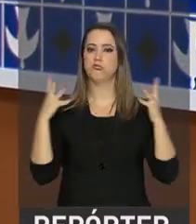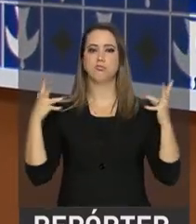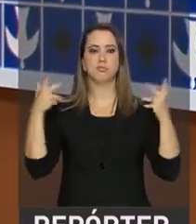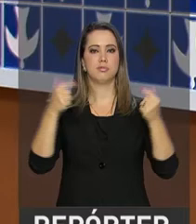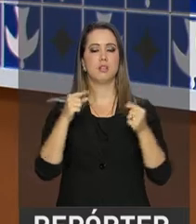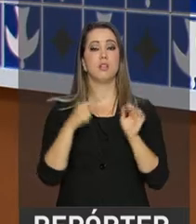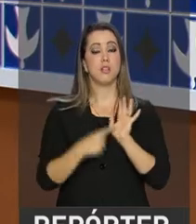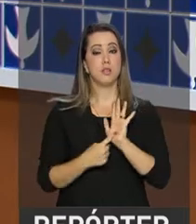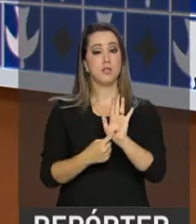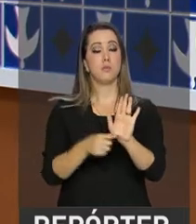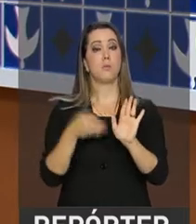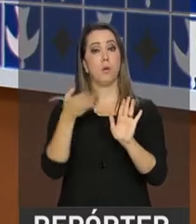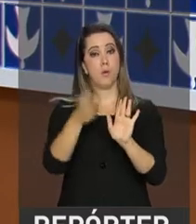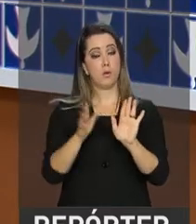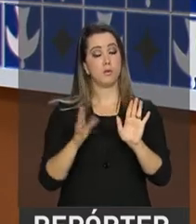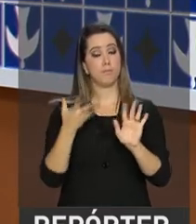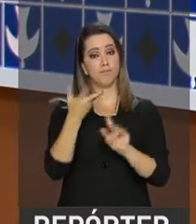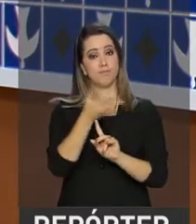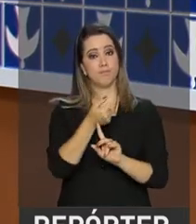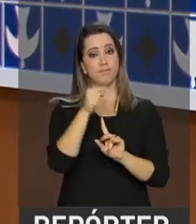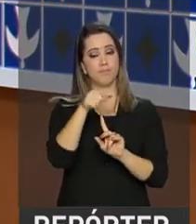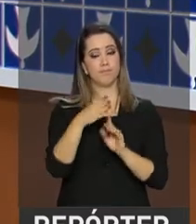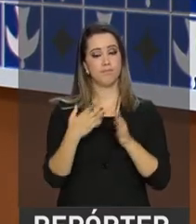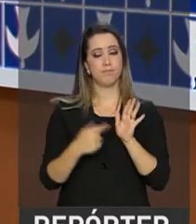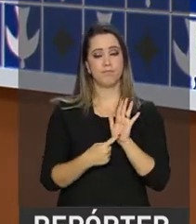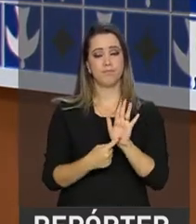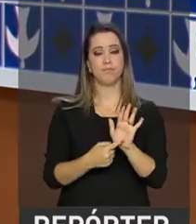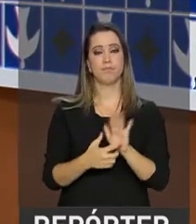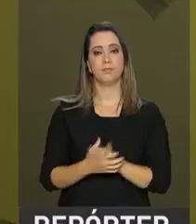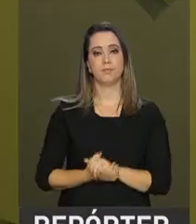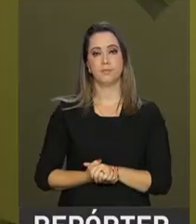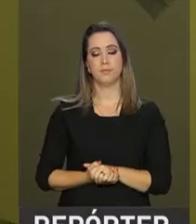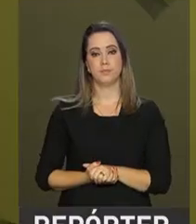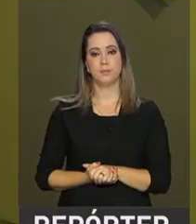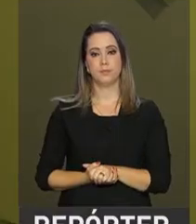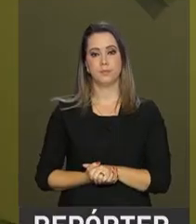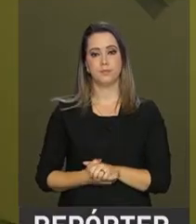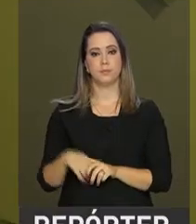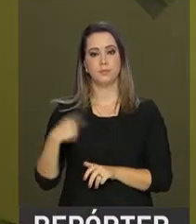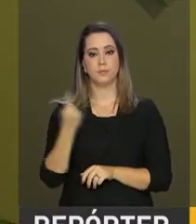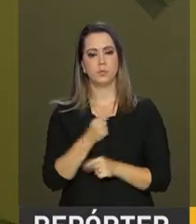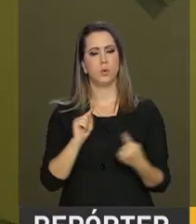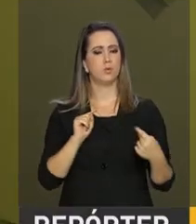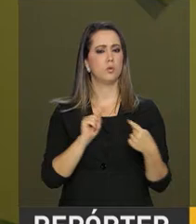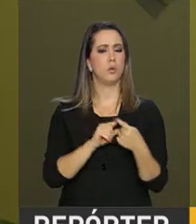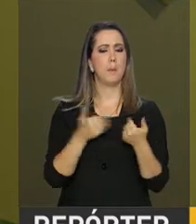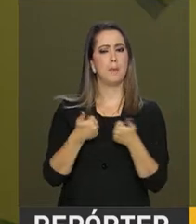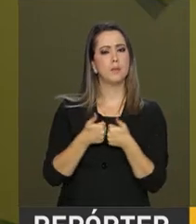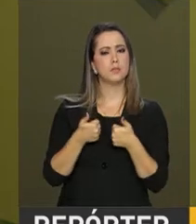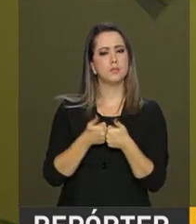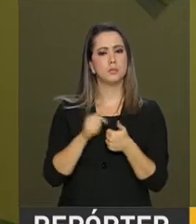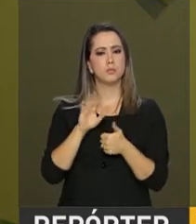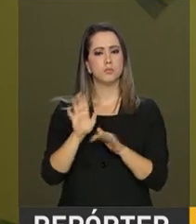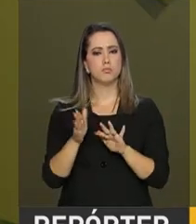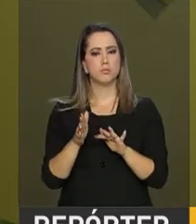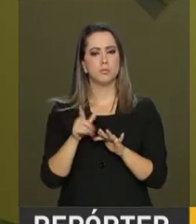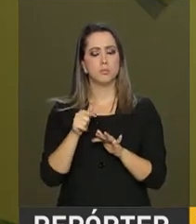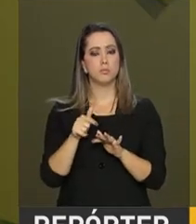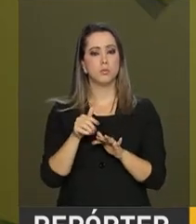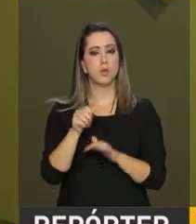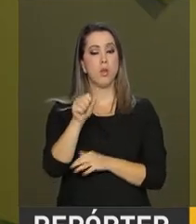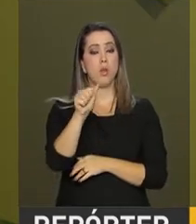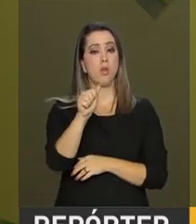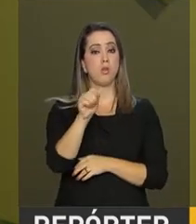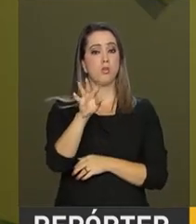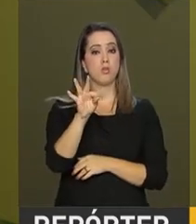exposição 100 anos de athos bulcão apresenta ao público a nossa referência era muito próxima do ato